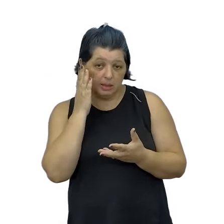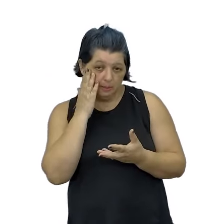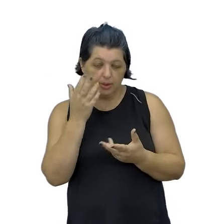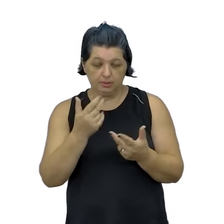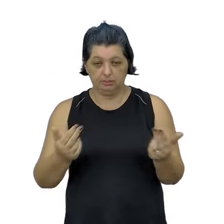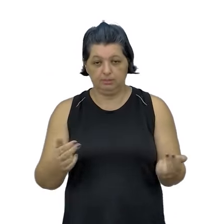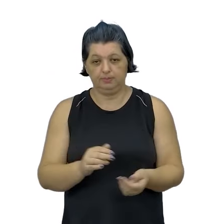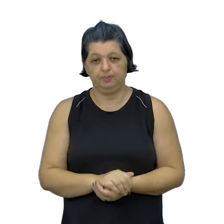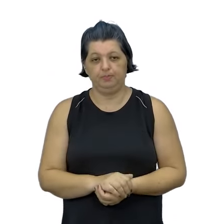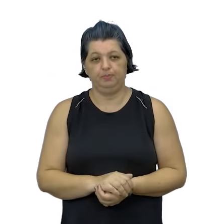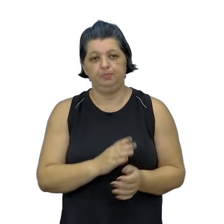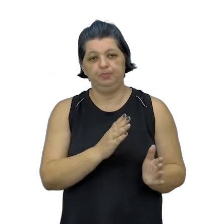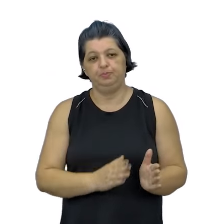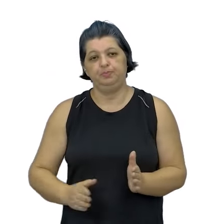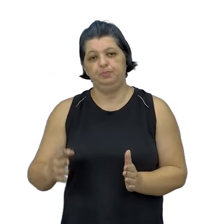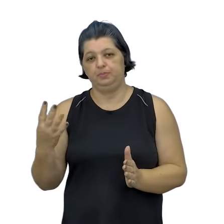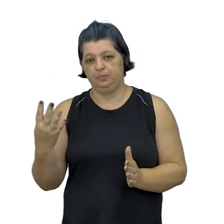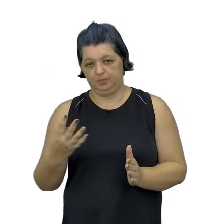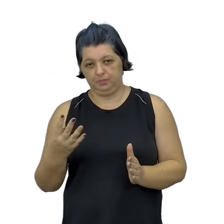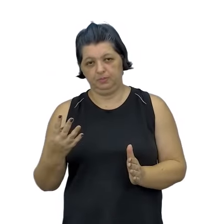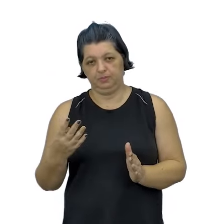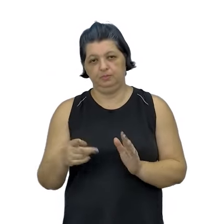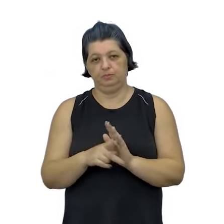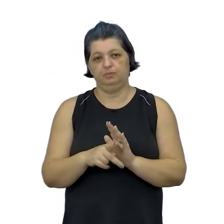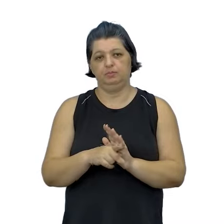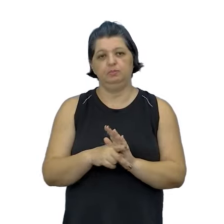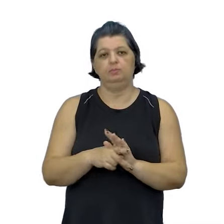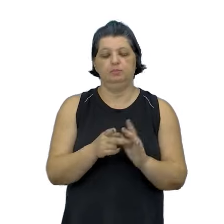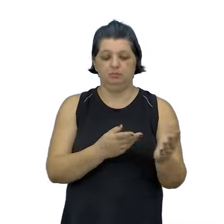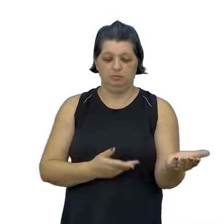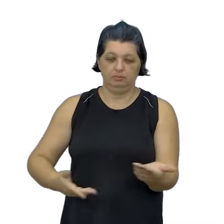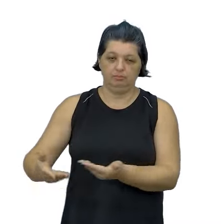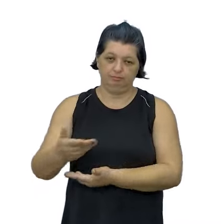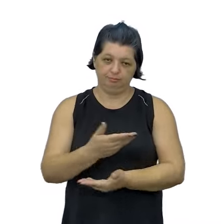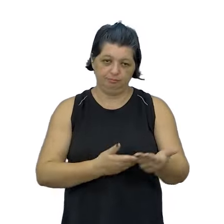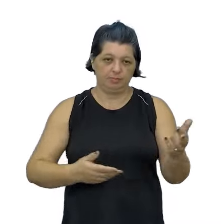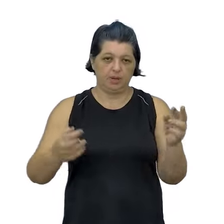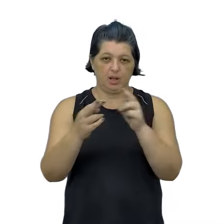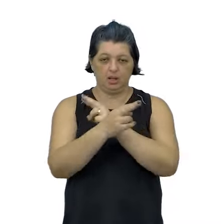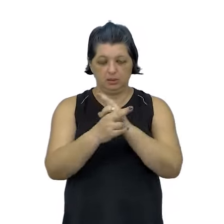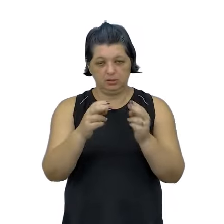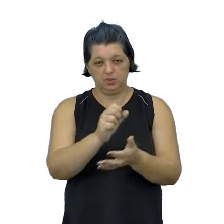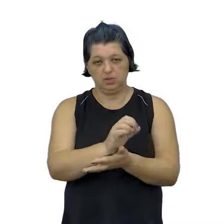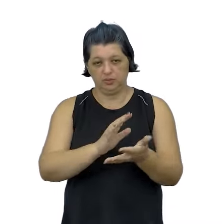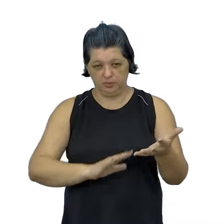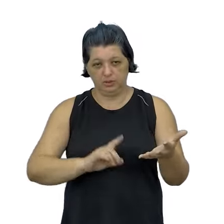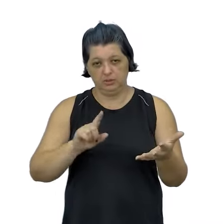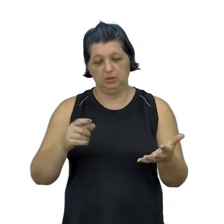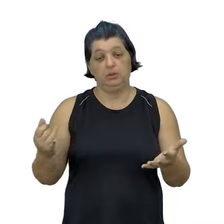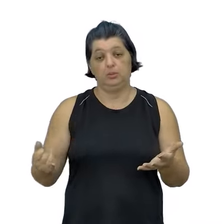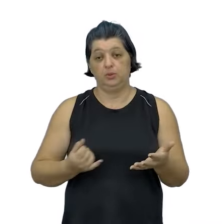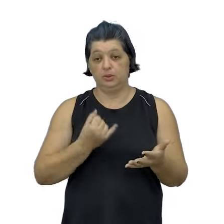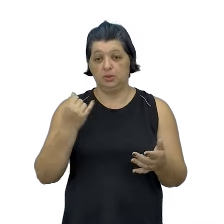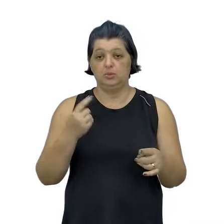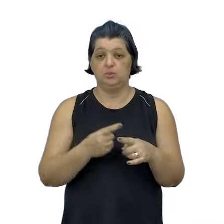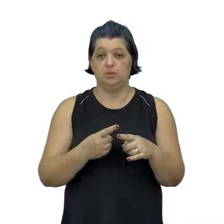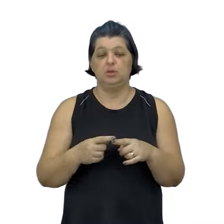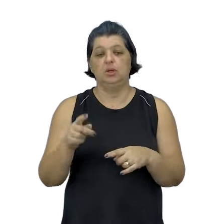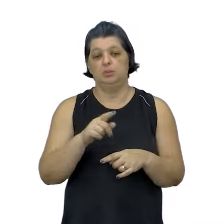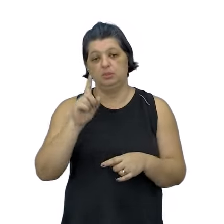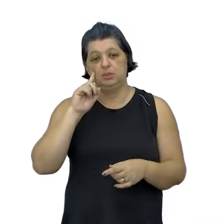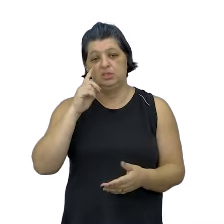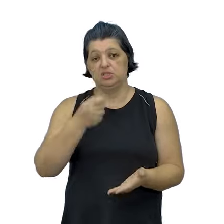por fim, na quarta etapa, né, a socialização das atividades. Então, essa é uma etapa de suma importância, porque é o momento da